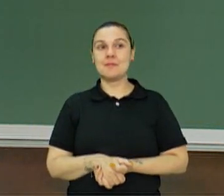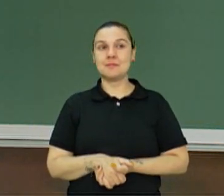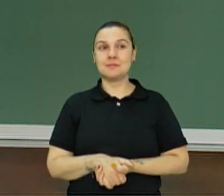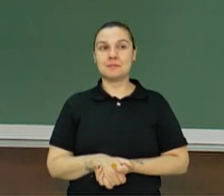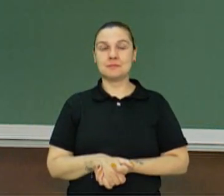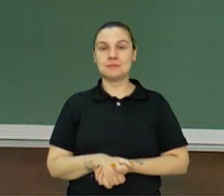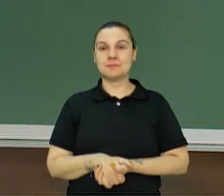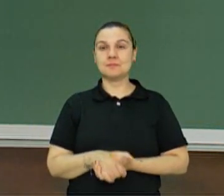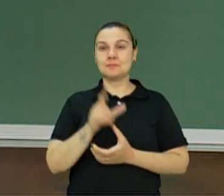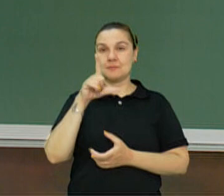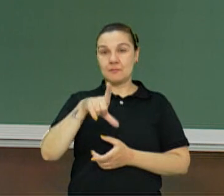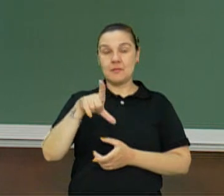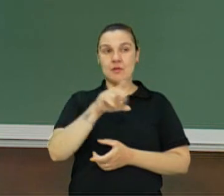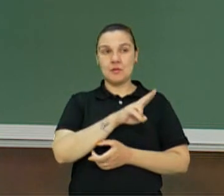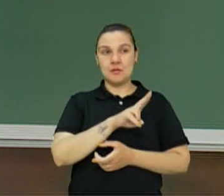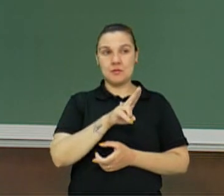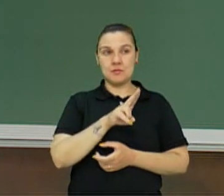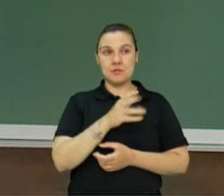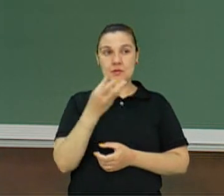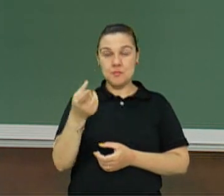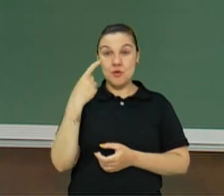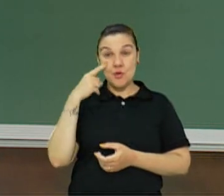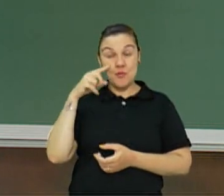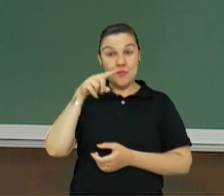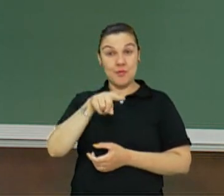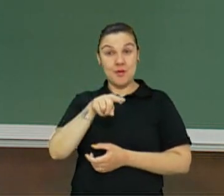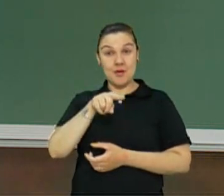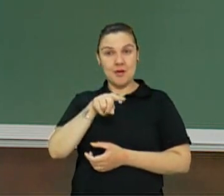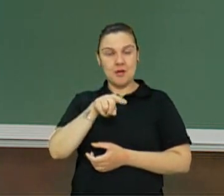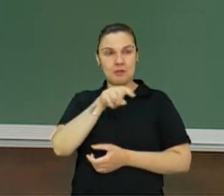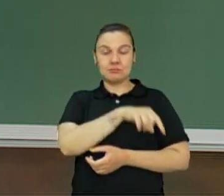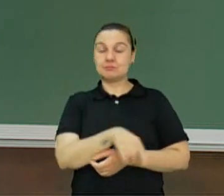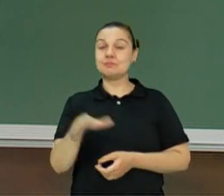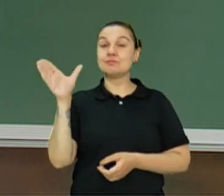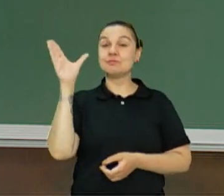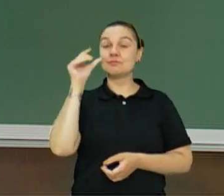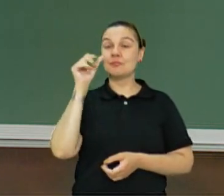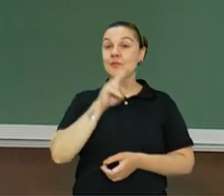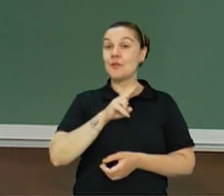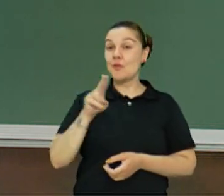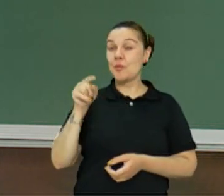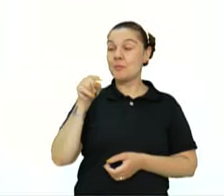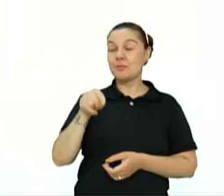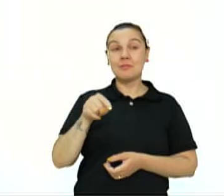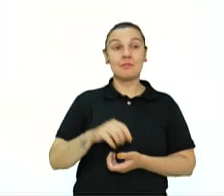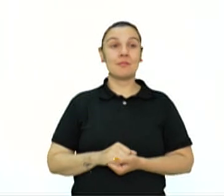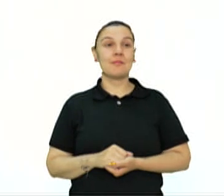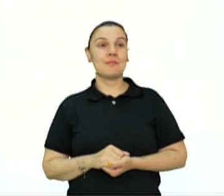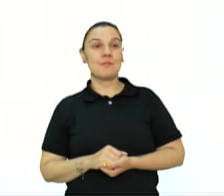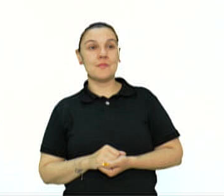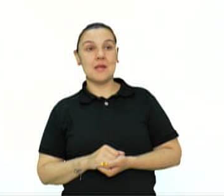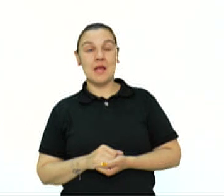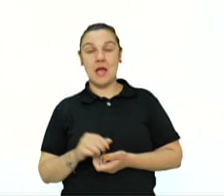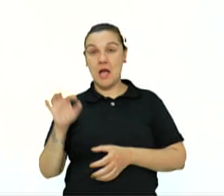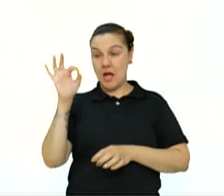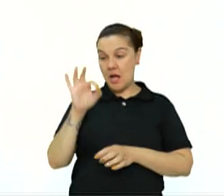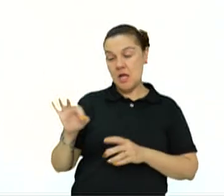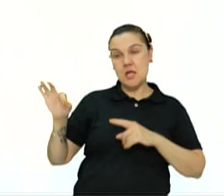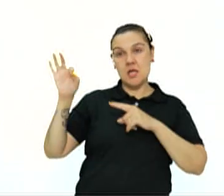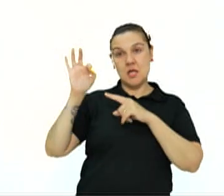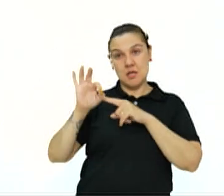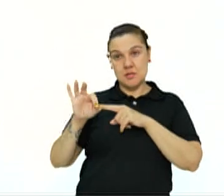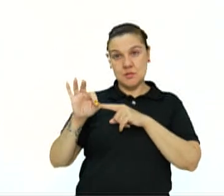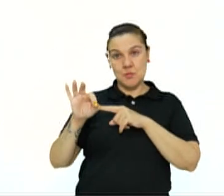nós enxergamos uma coisa bem interessante. que é o quê? As moscas que